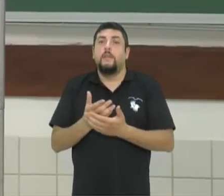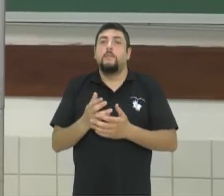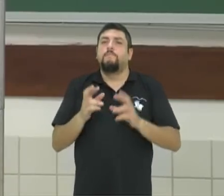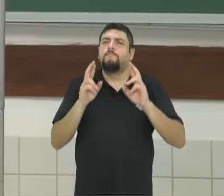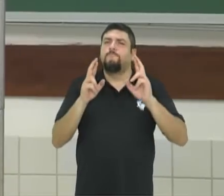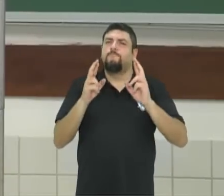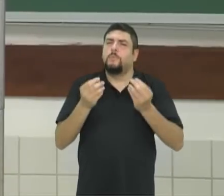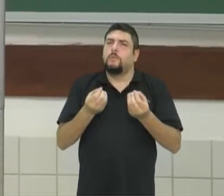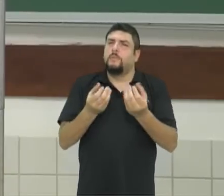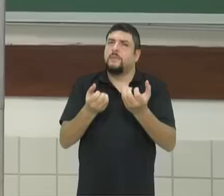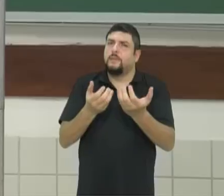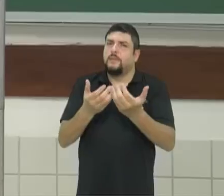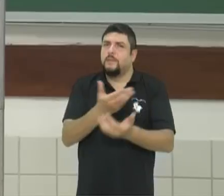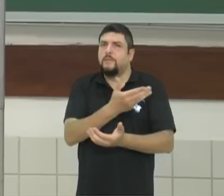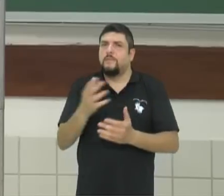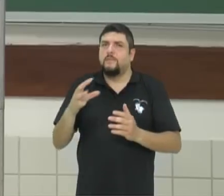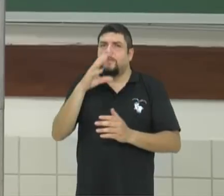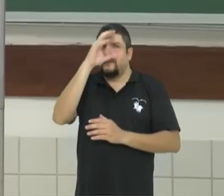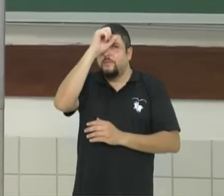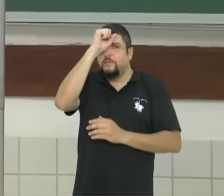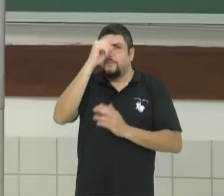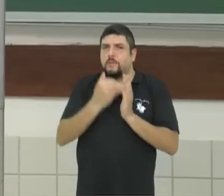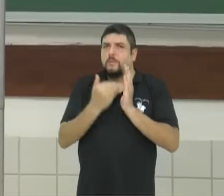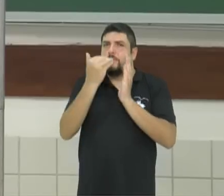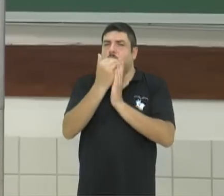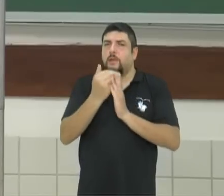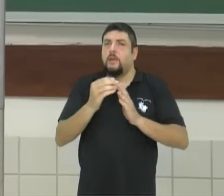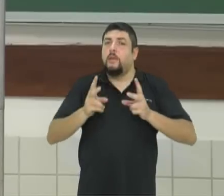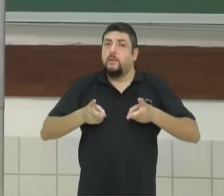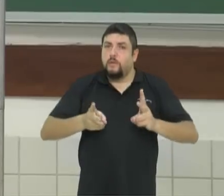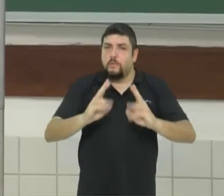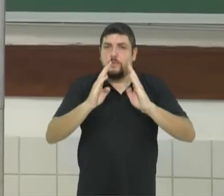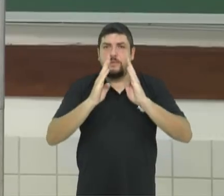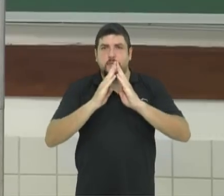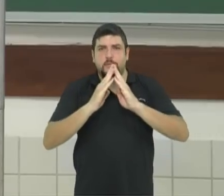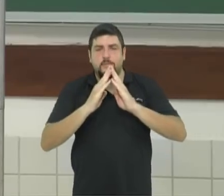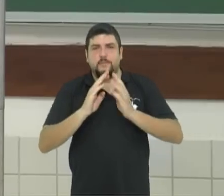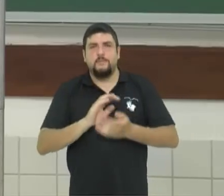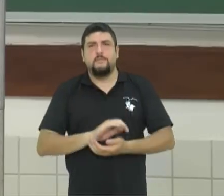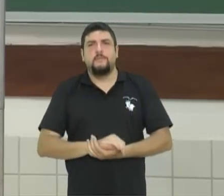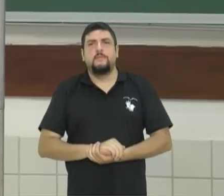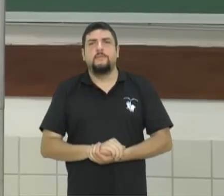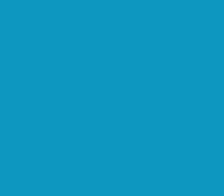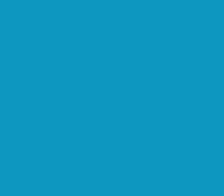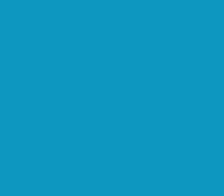ter contribuído com a aquisição dos conhecimentos e continuem em suas casas se puderem.